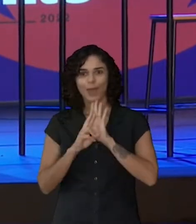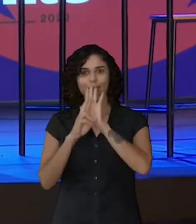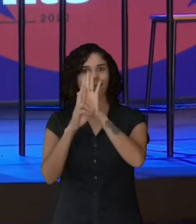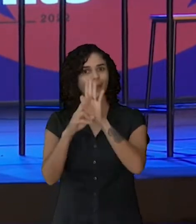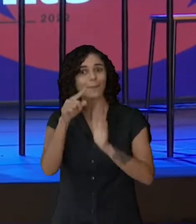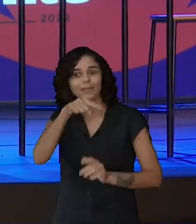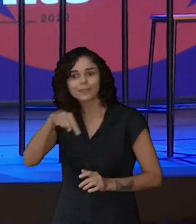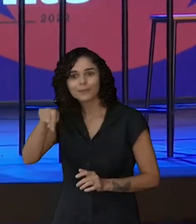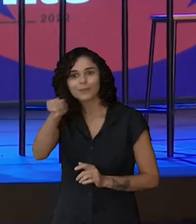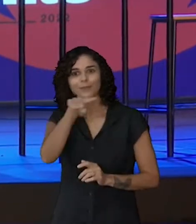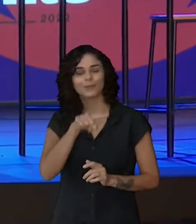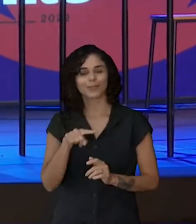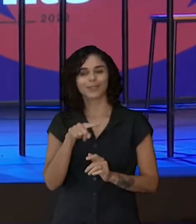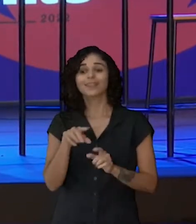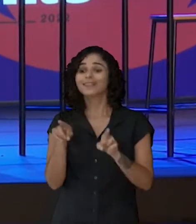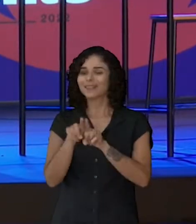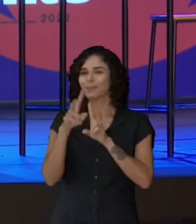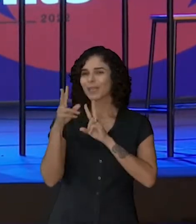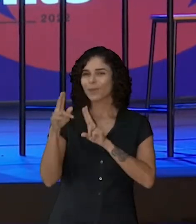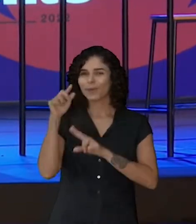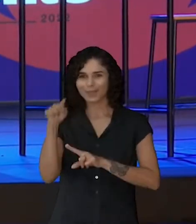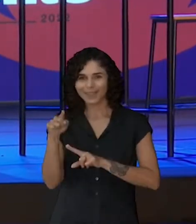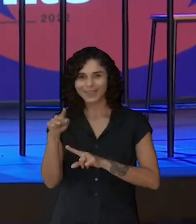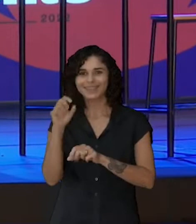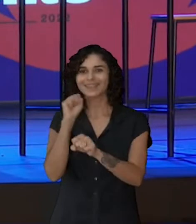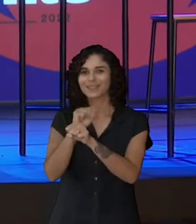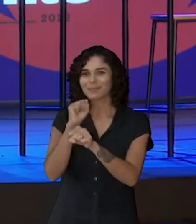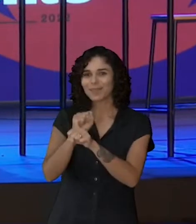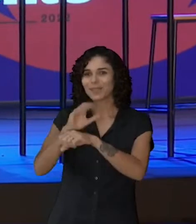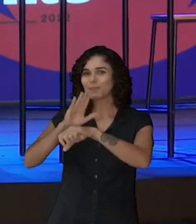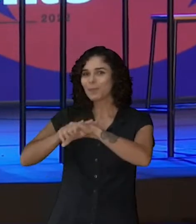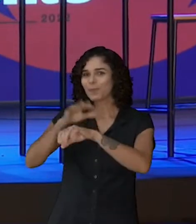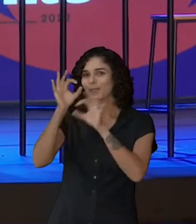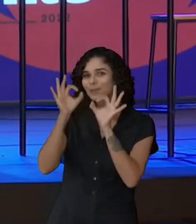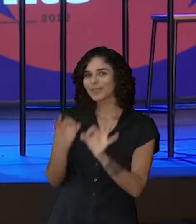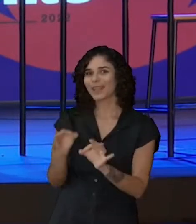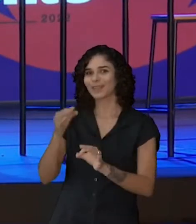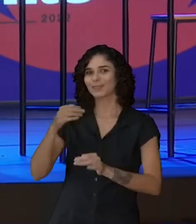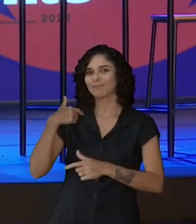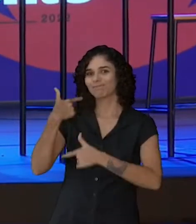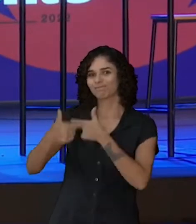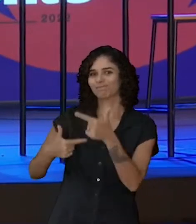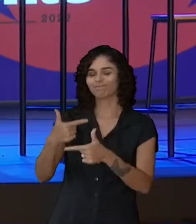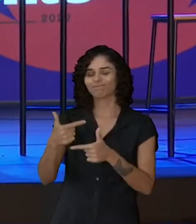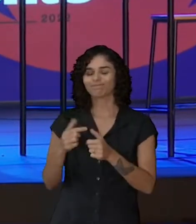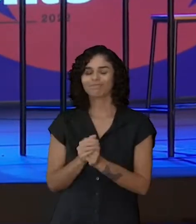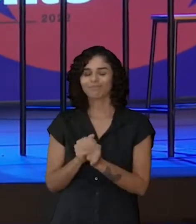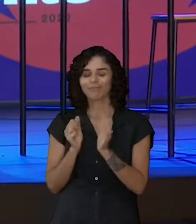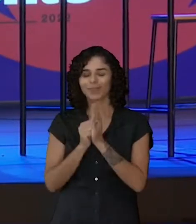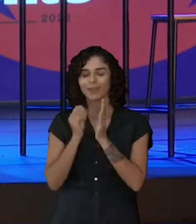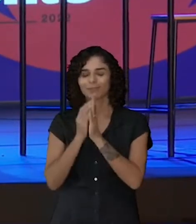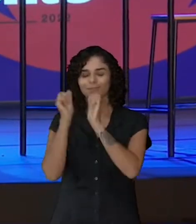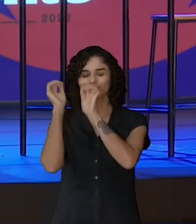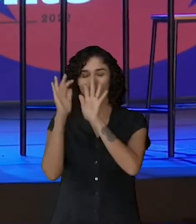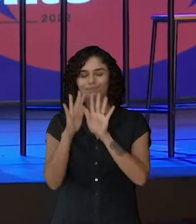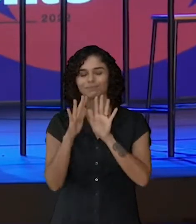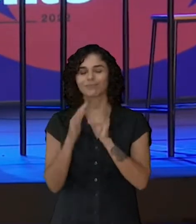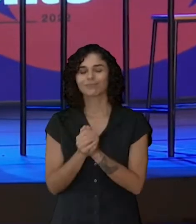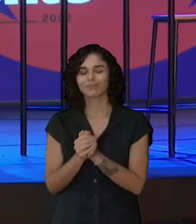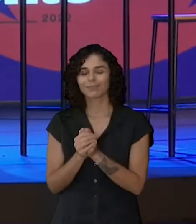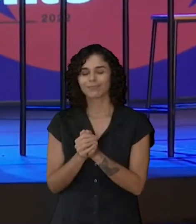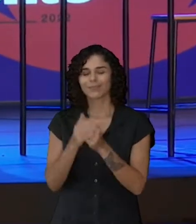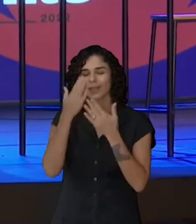só esperando o momento certo. Então quero orar por eles também. Você pode estender sua mão. Pai, obrigado pela vida